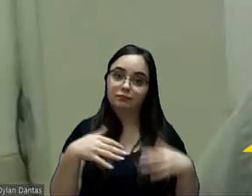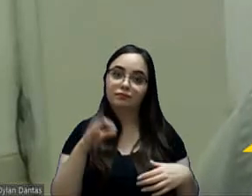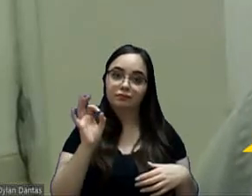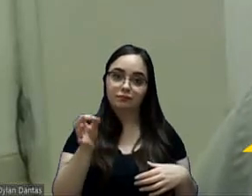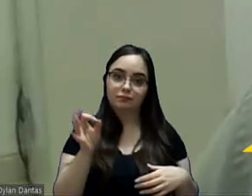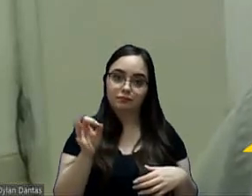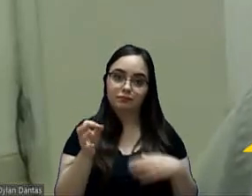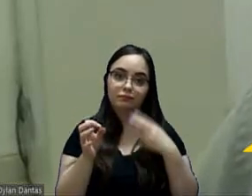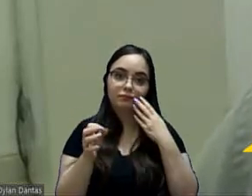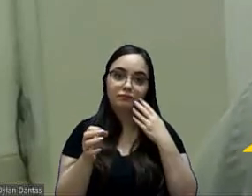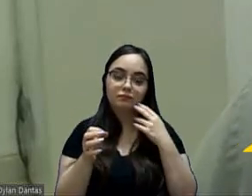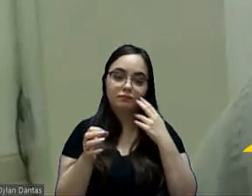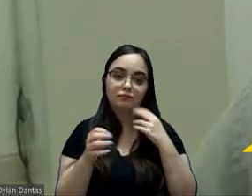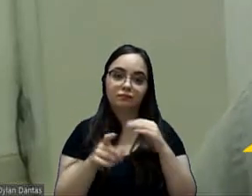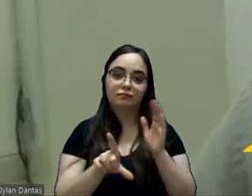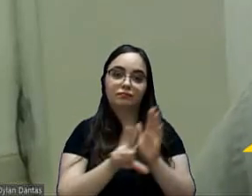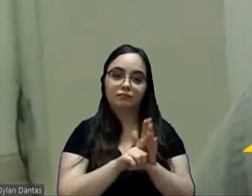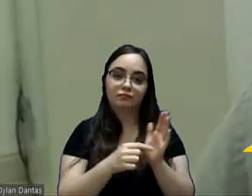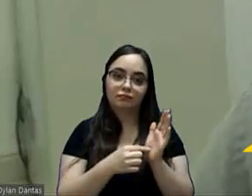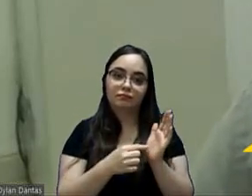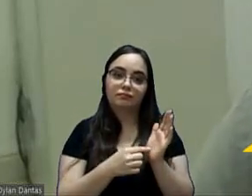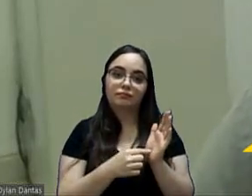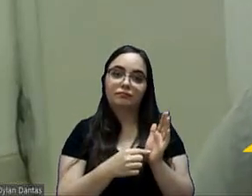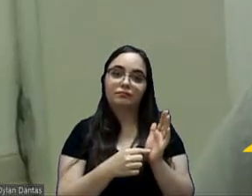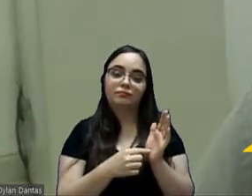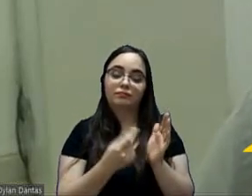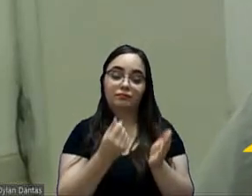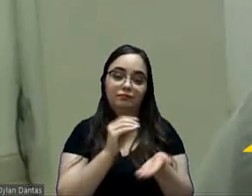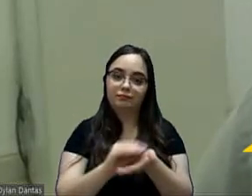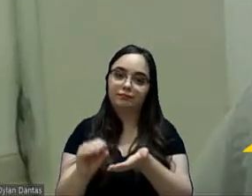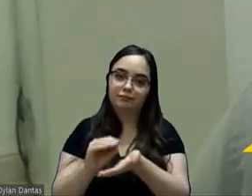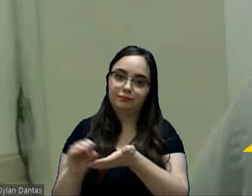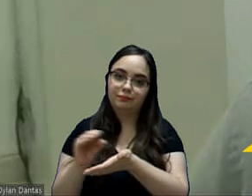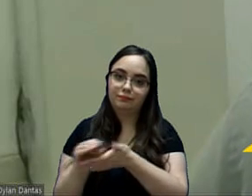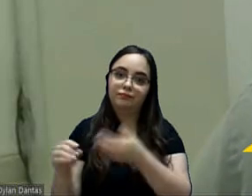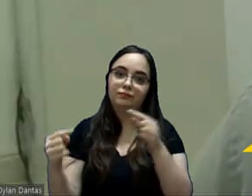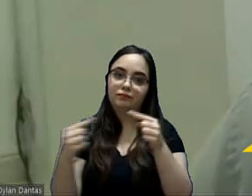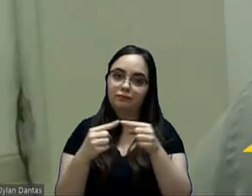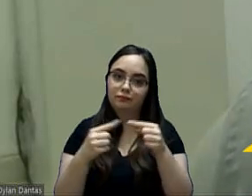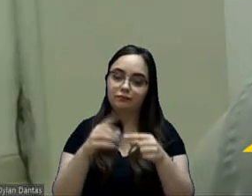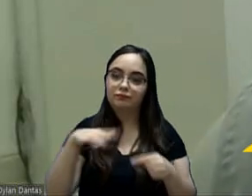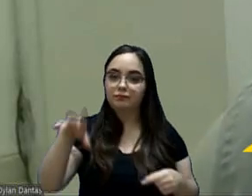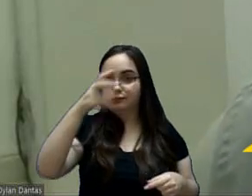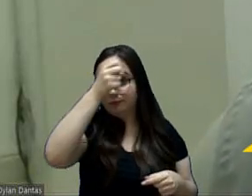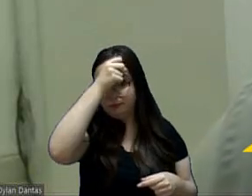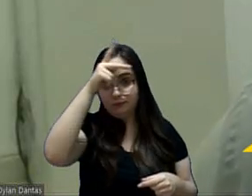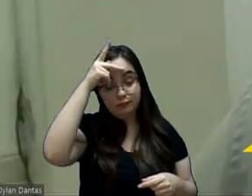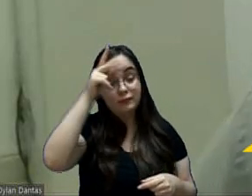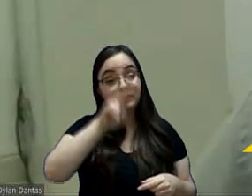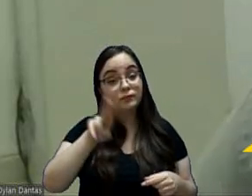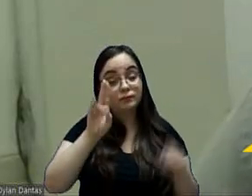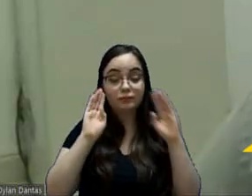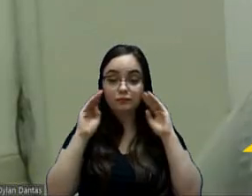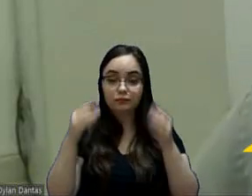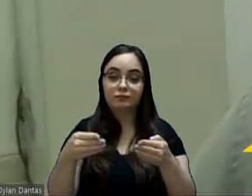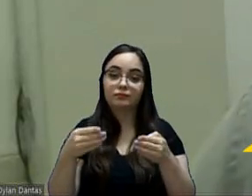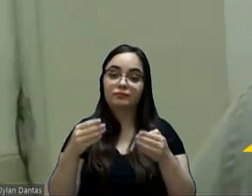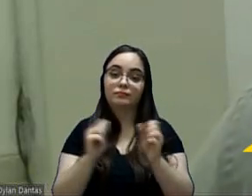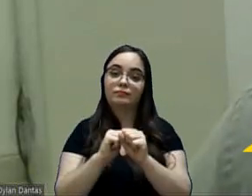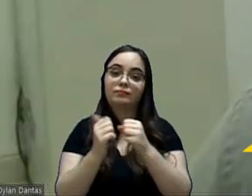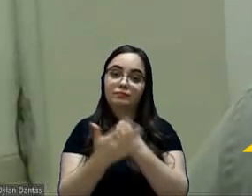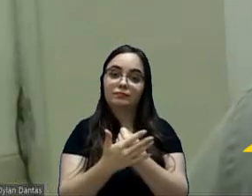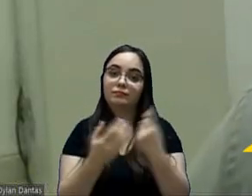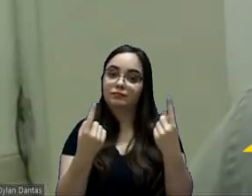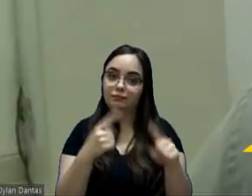legítimo, tá? Que as emendas sejam destinadas ao Poder Executivo para uso na área da saúde, especificamente em combate